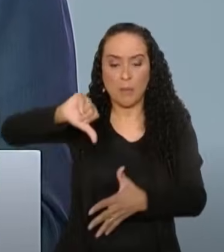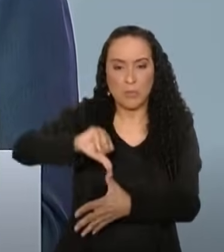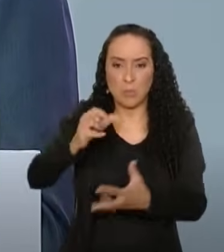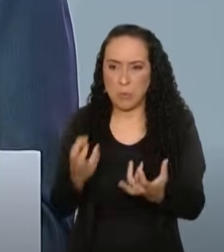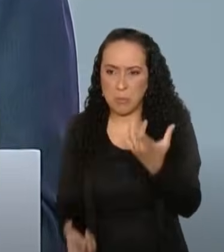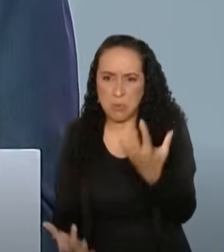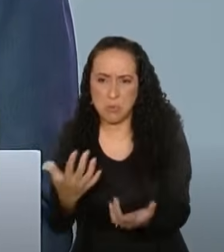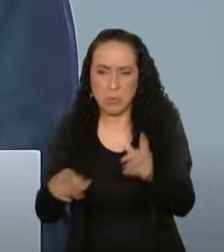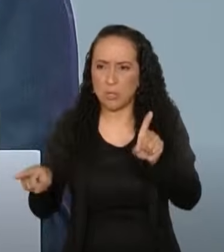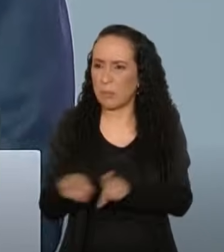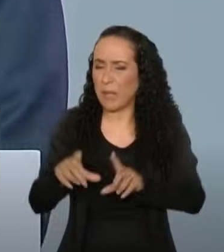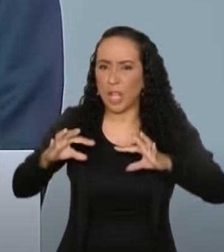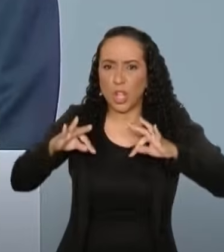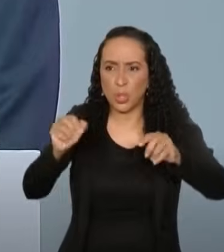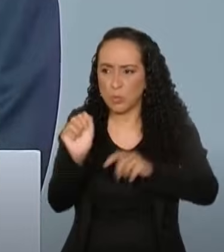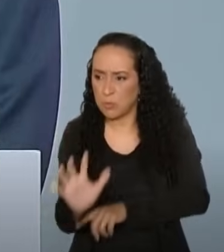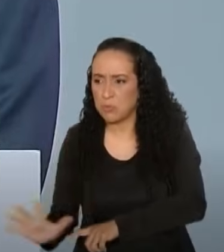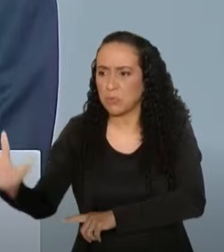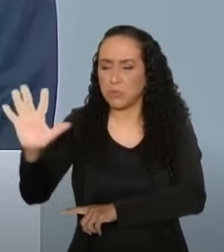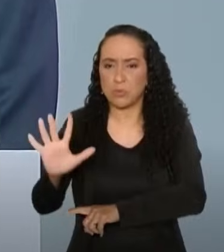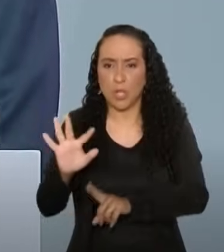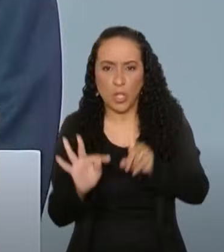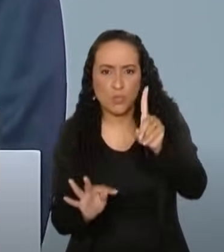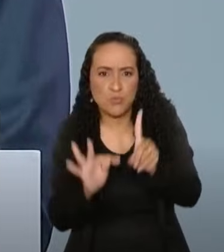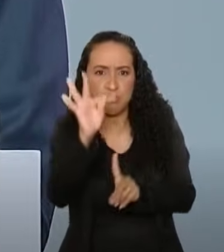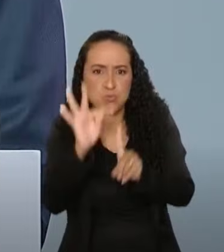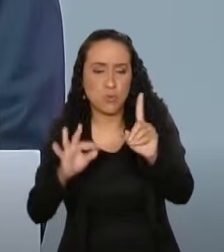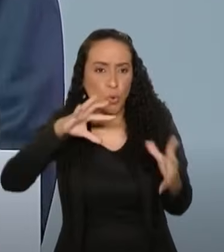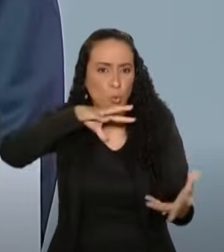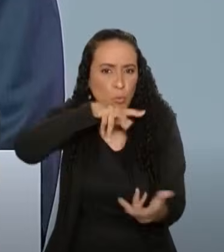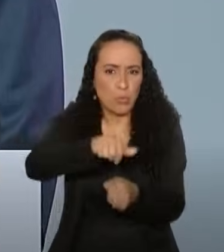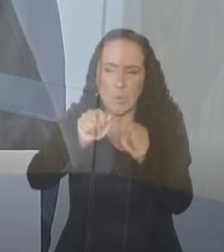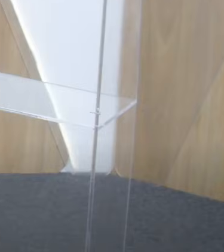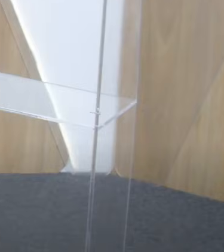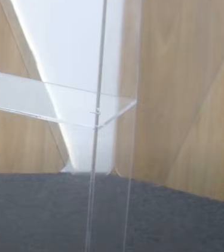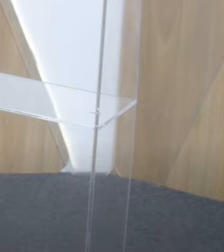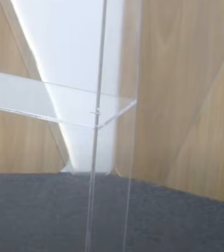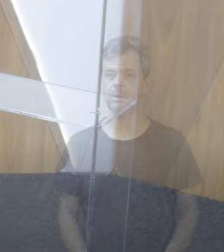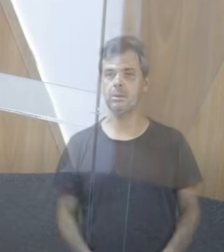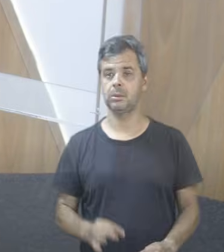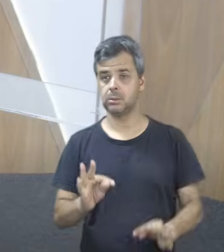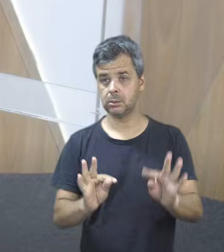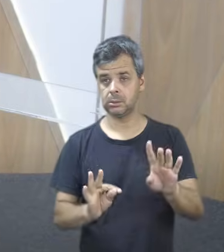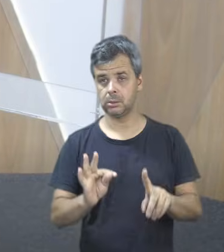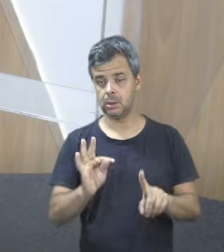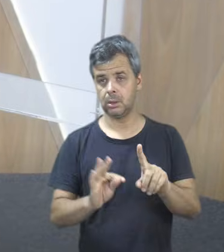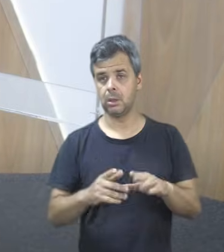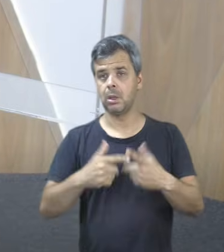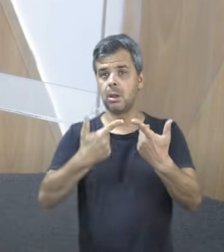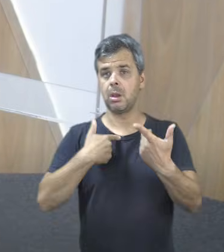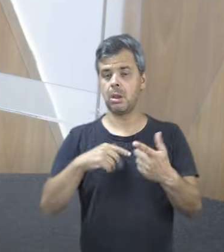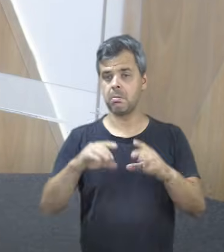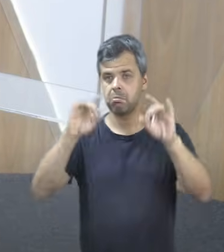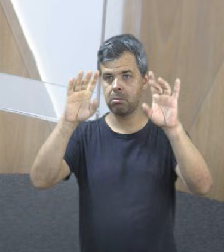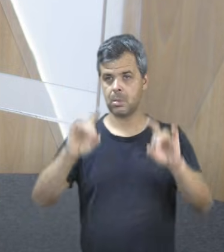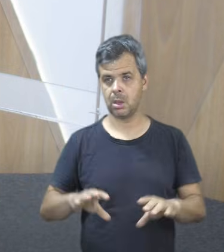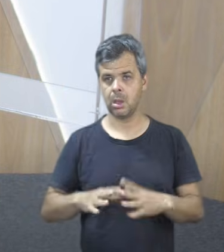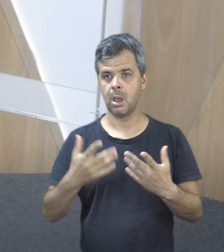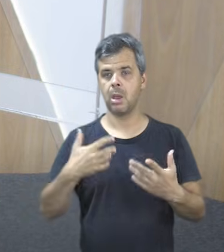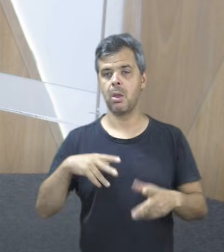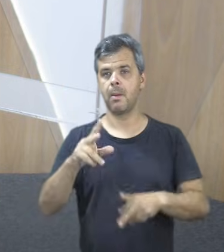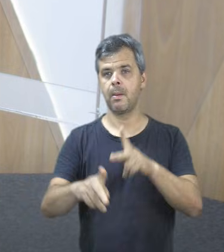Sudeste Asiático, o aumento da temperatura global espalha dor e sofrimento, especialmente entre